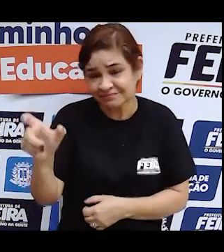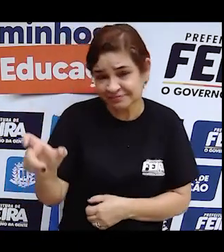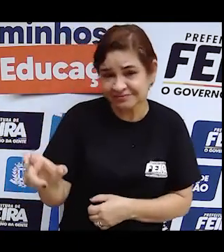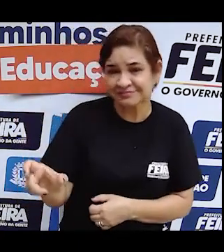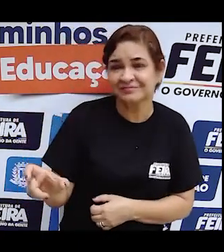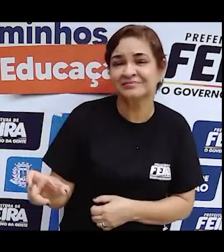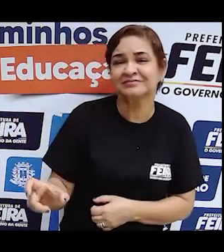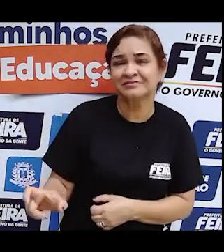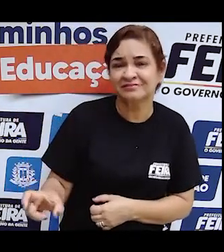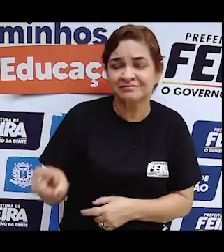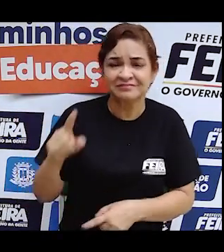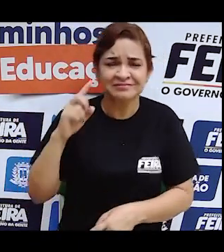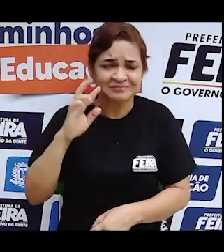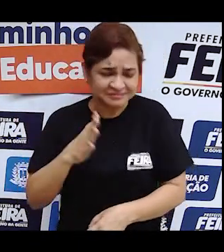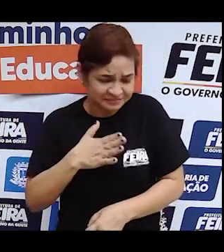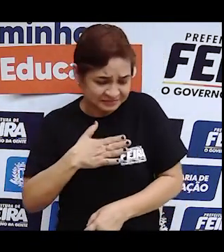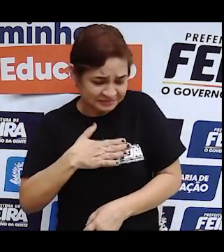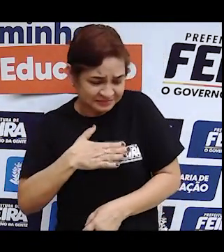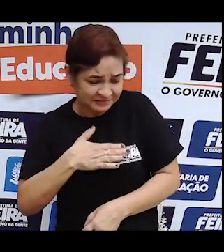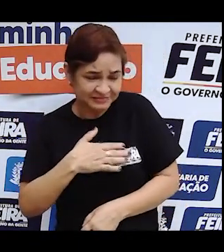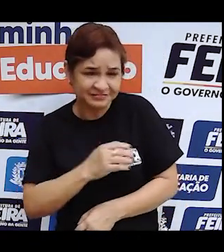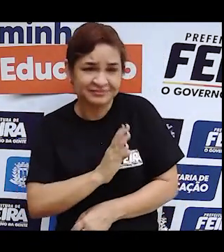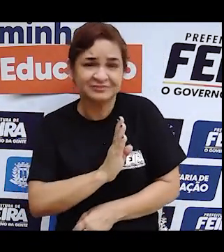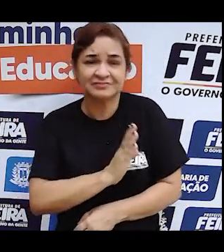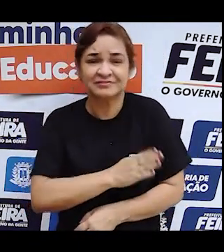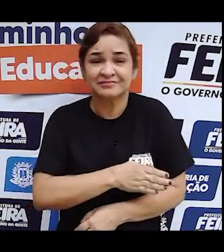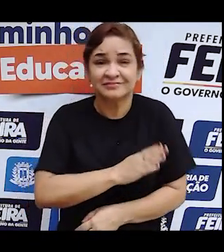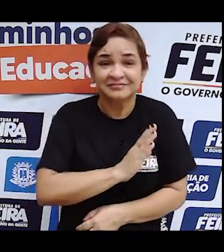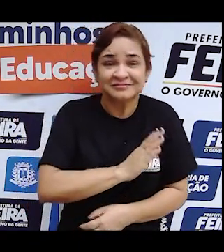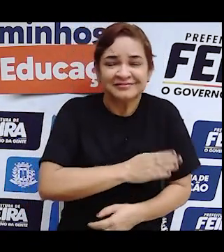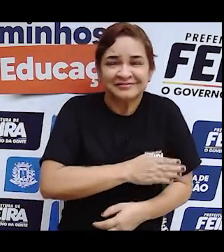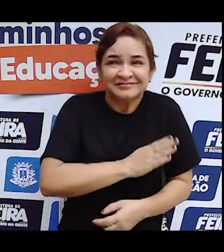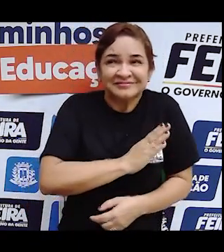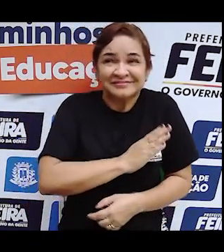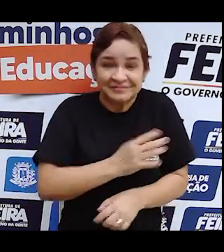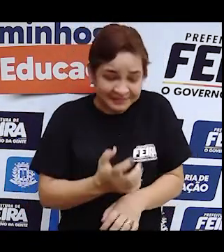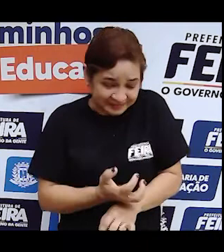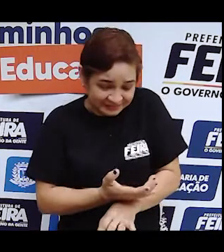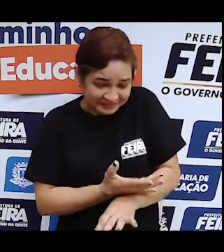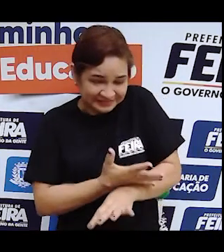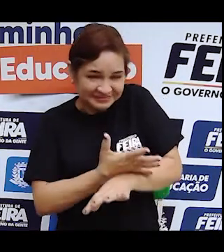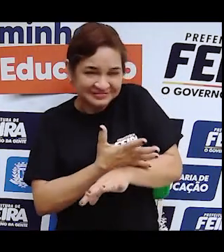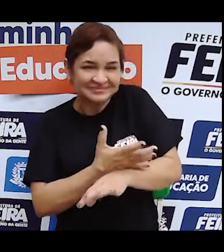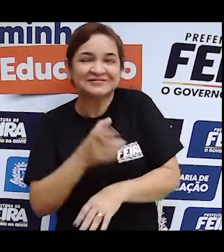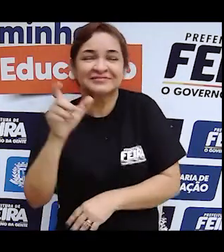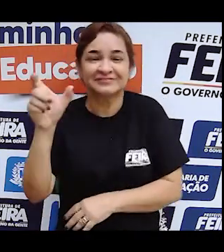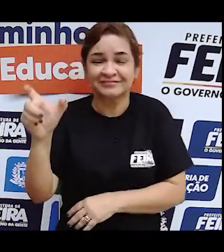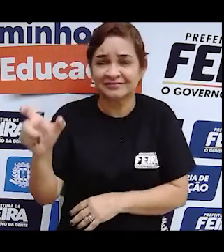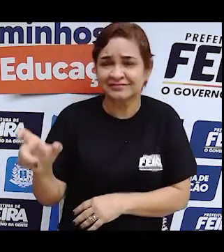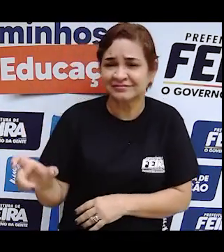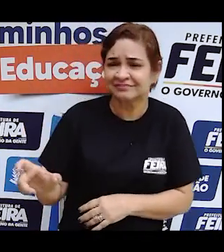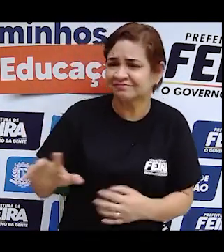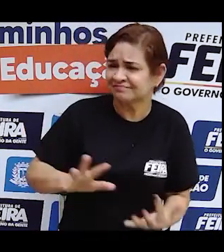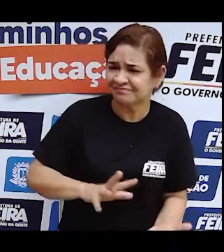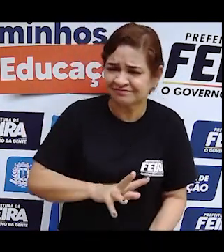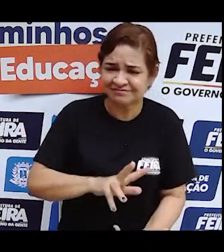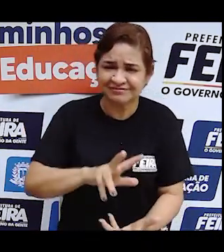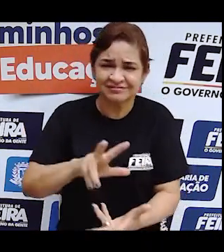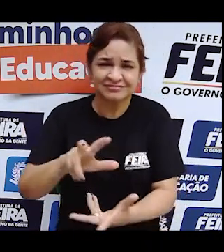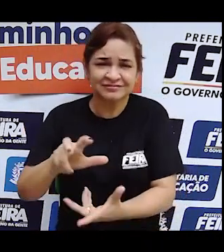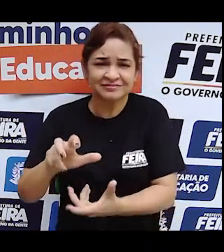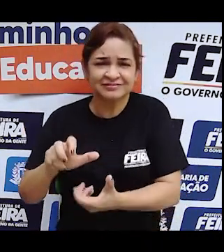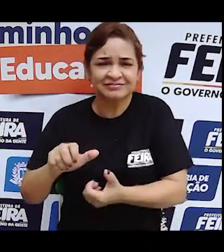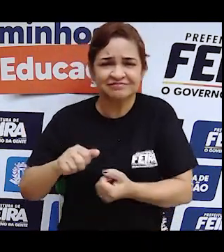e perceber meu coração bater mais forte só por você. O mundo lá sempre